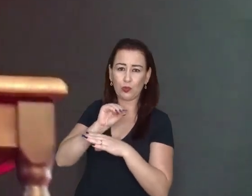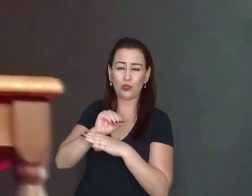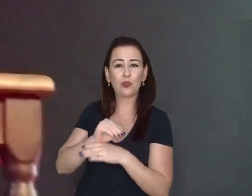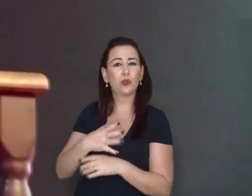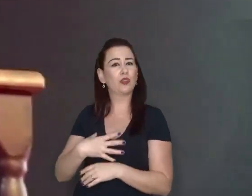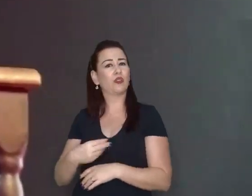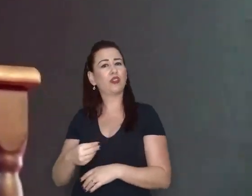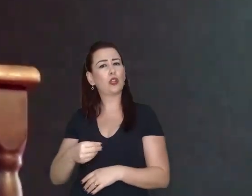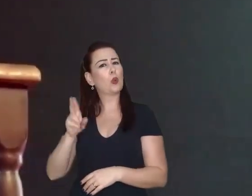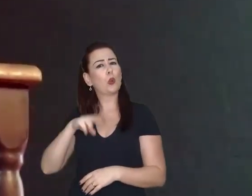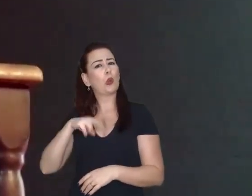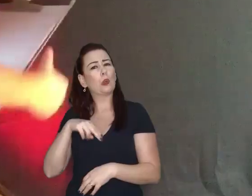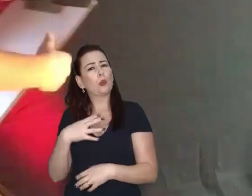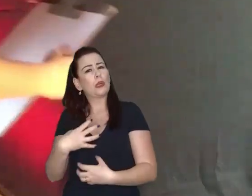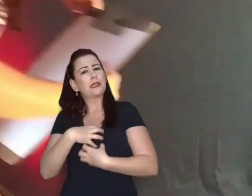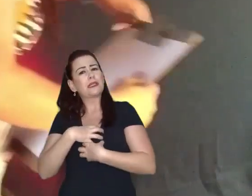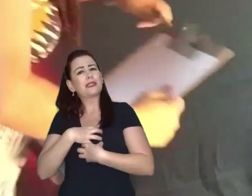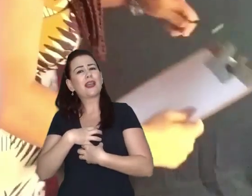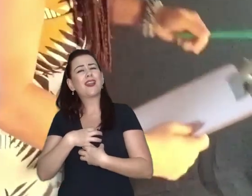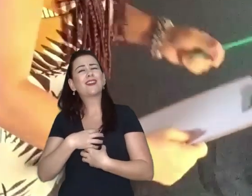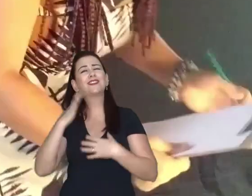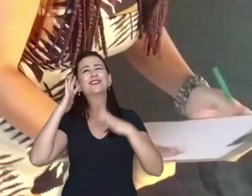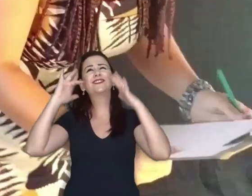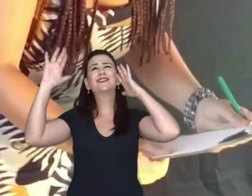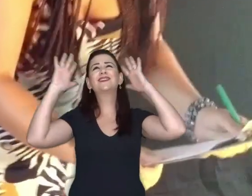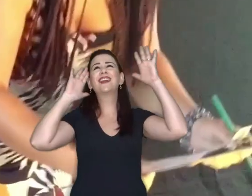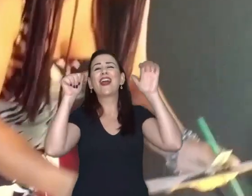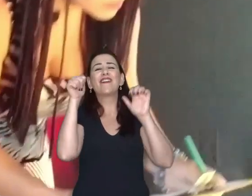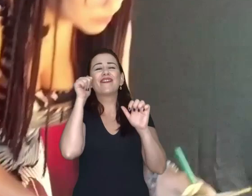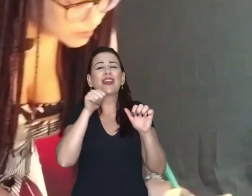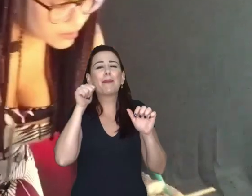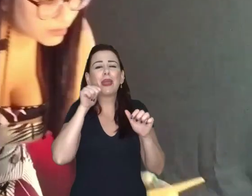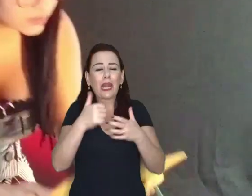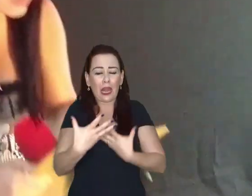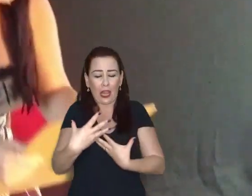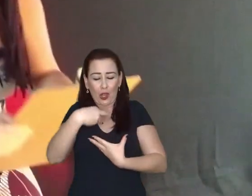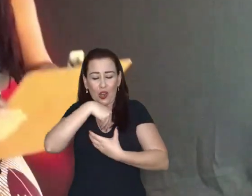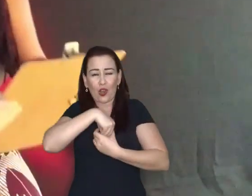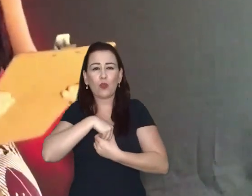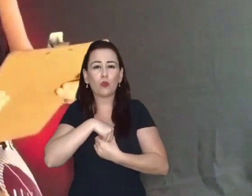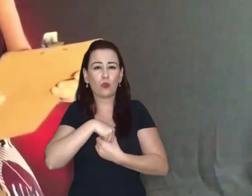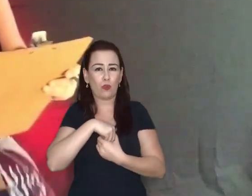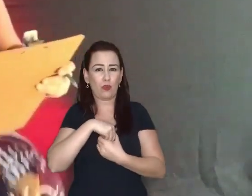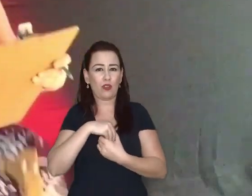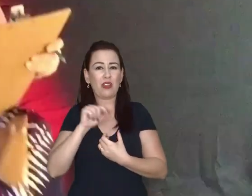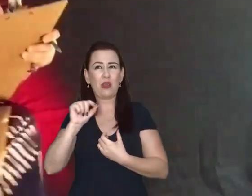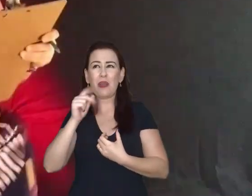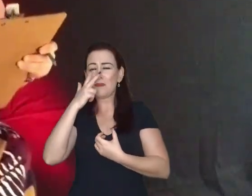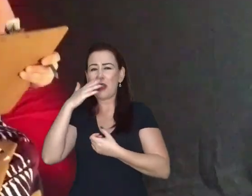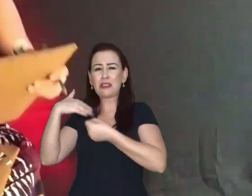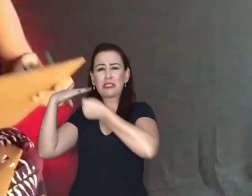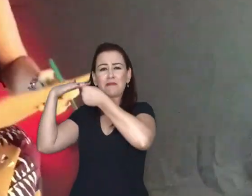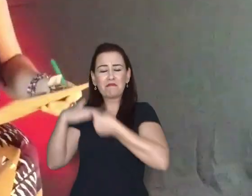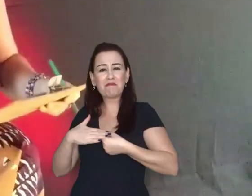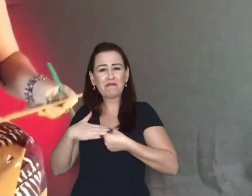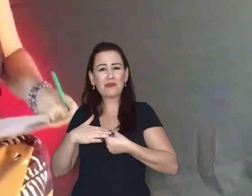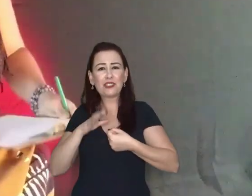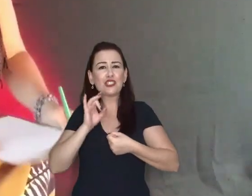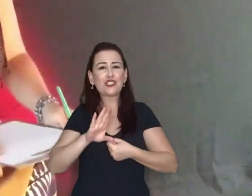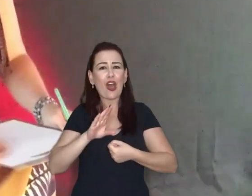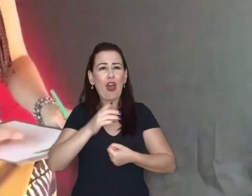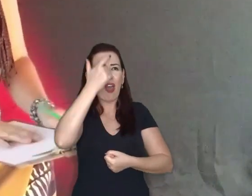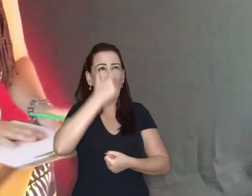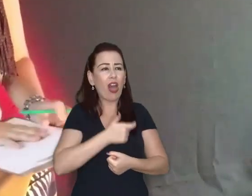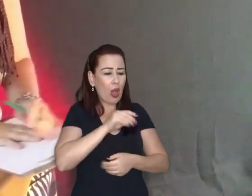a totalidade do seu feminino sumir ao serem reduzidas à função